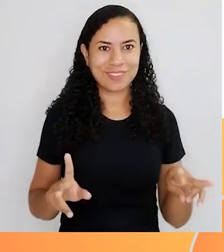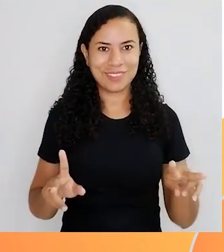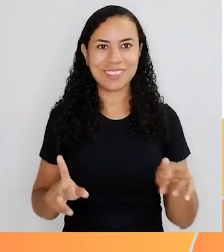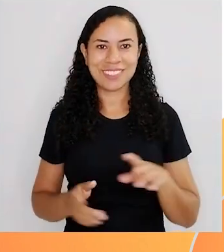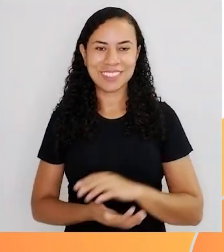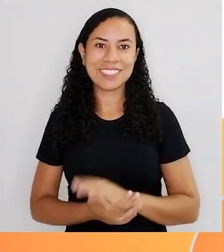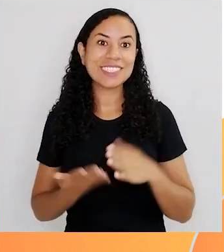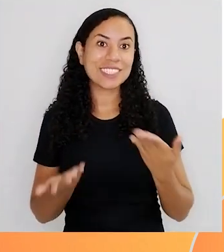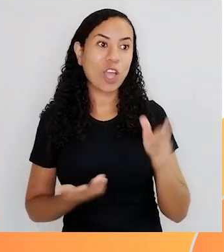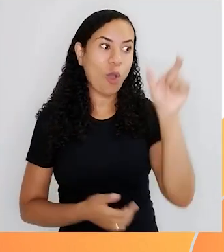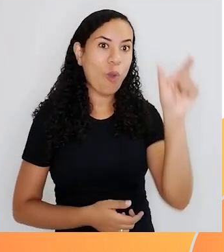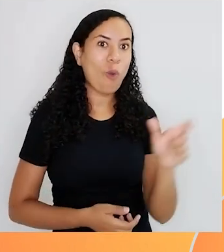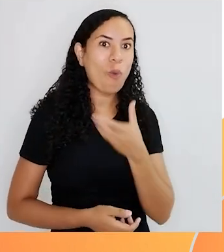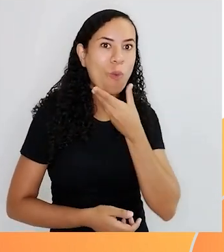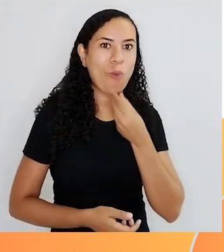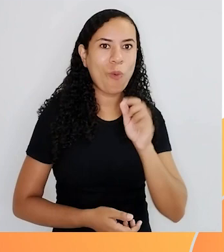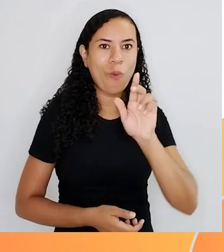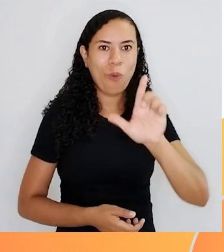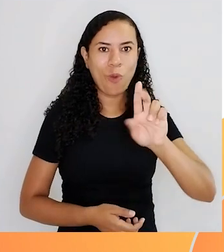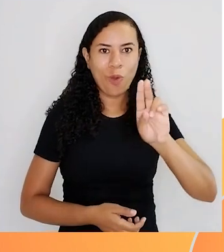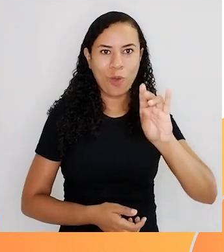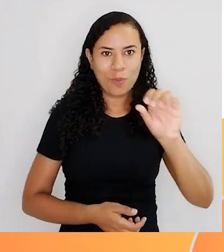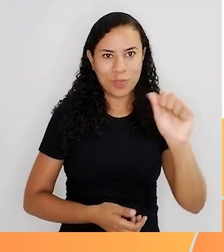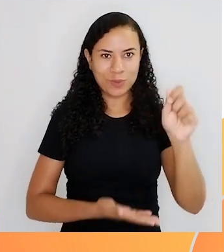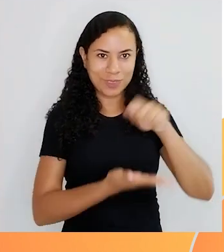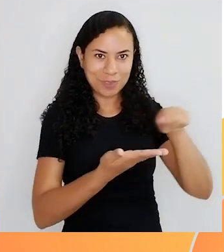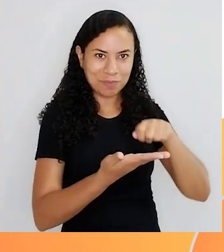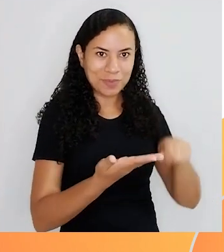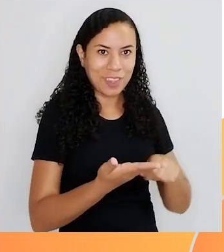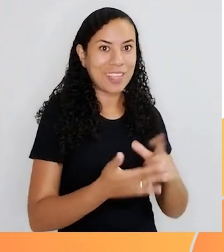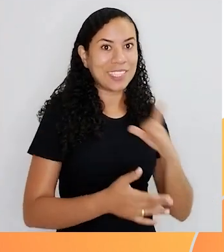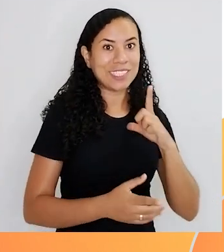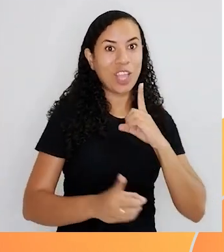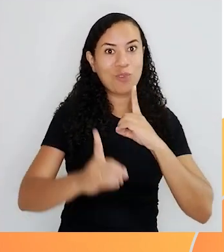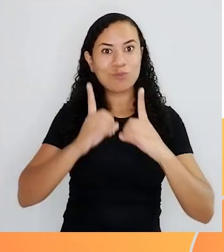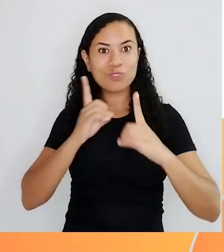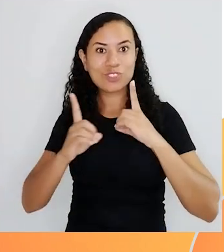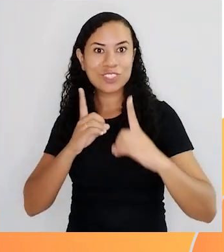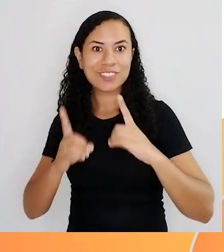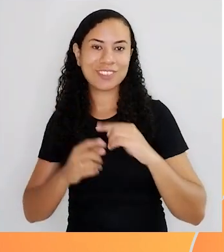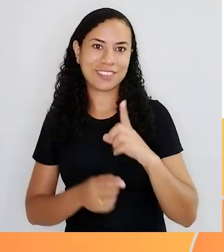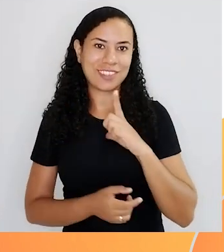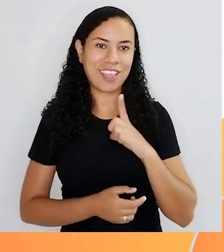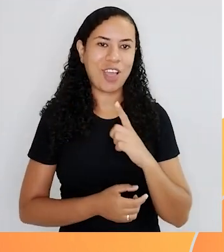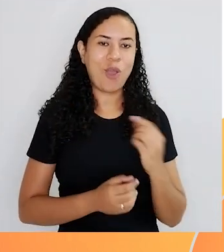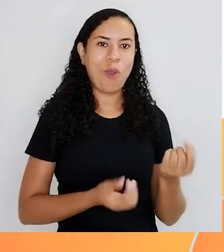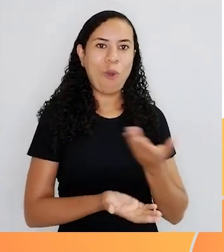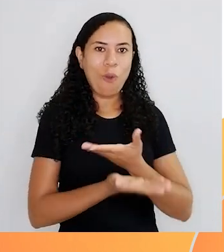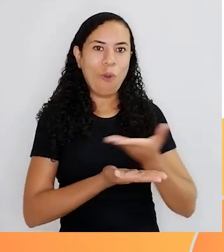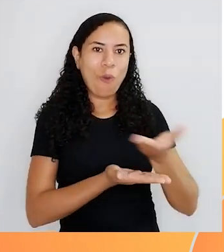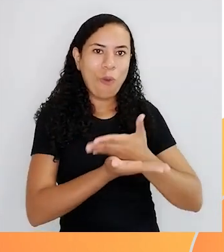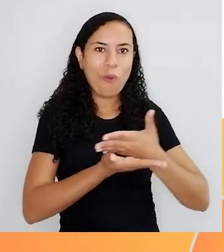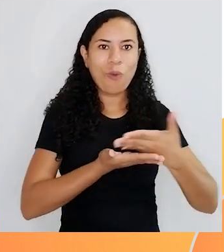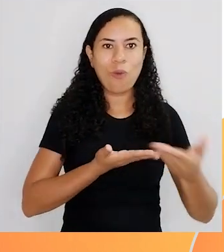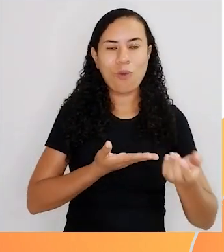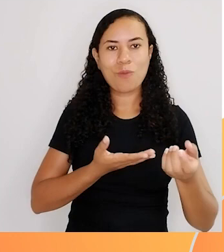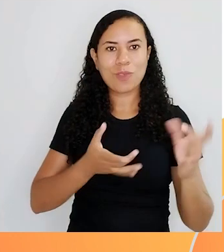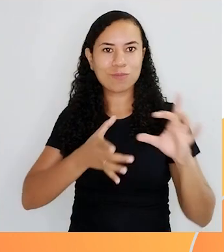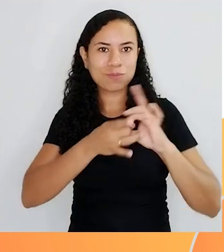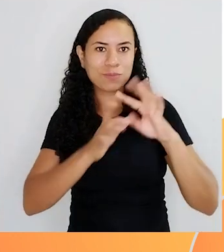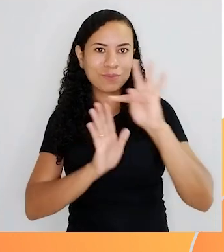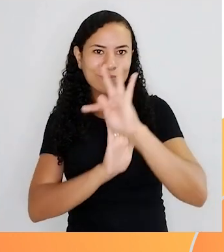Fernando Veríssimo, ele dialoga, ele através da intertextualidade, ele nos traz um conto de